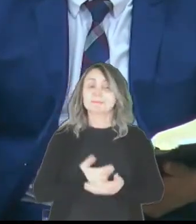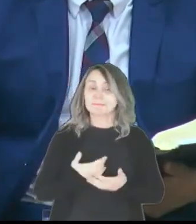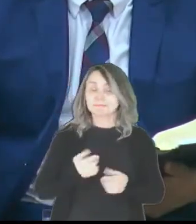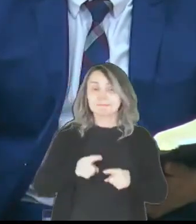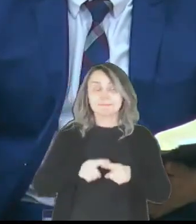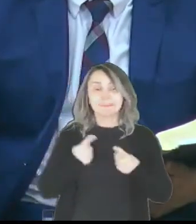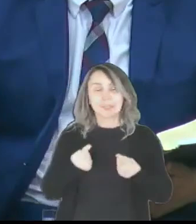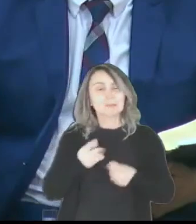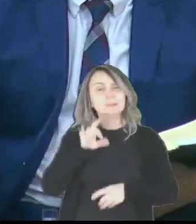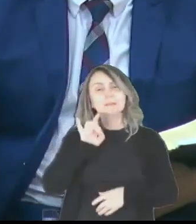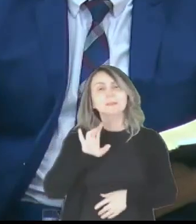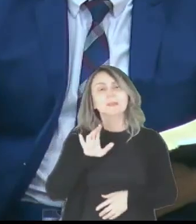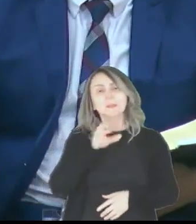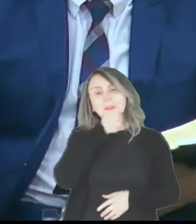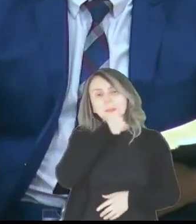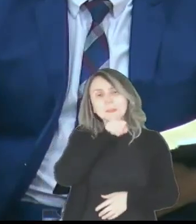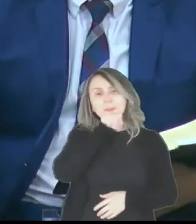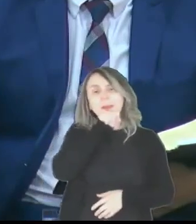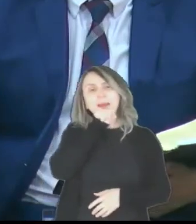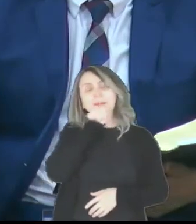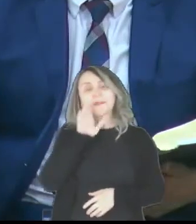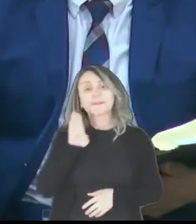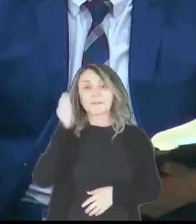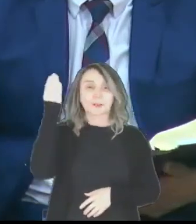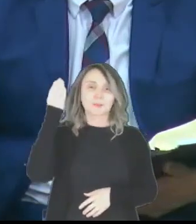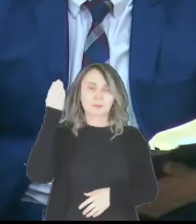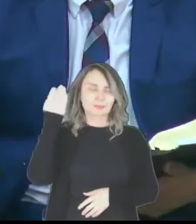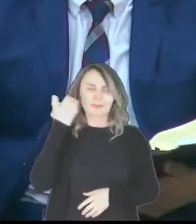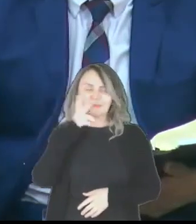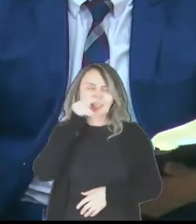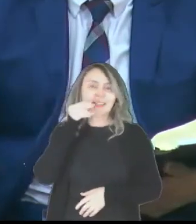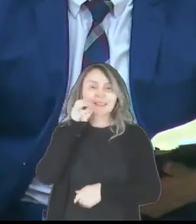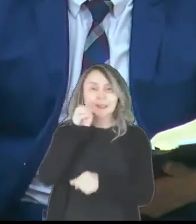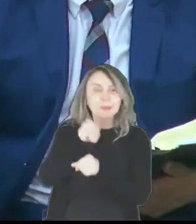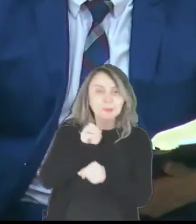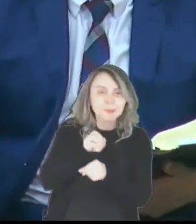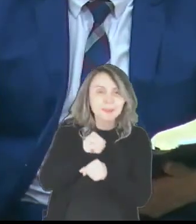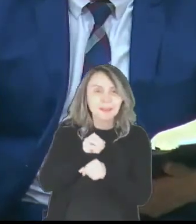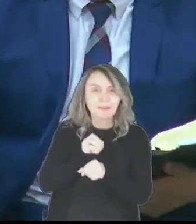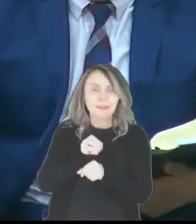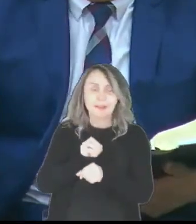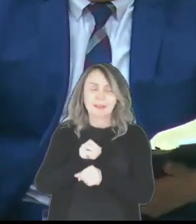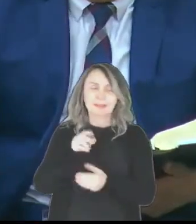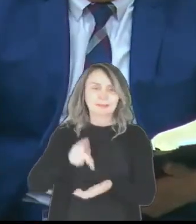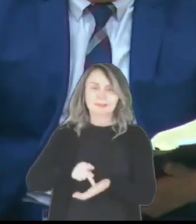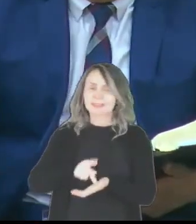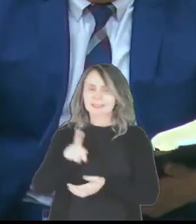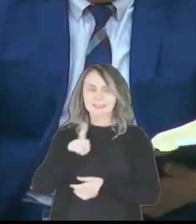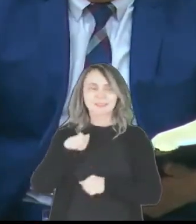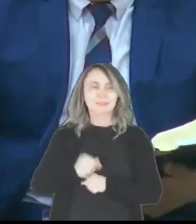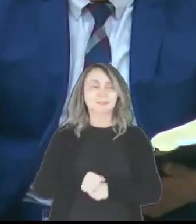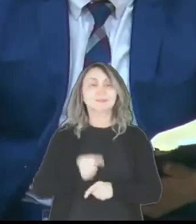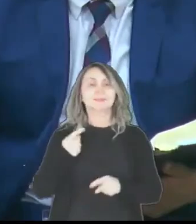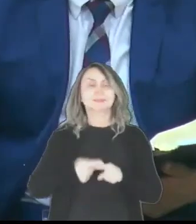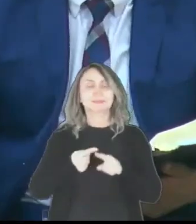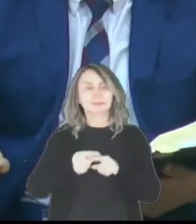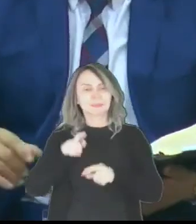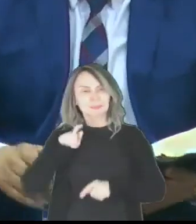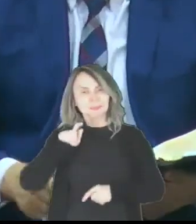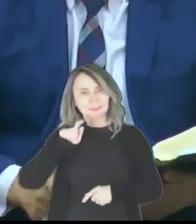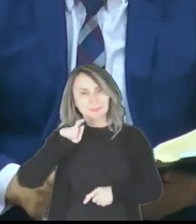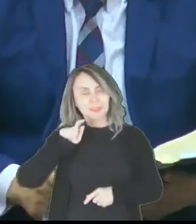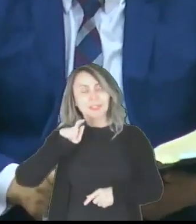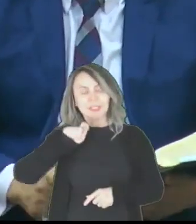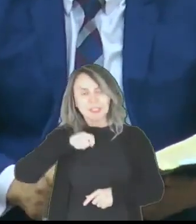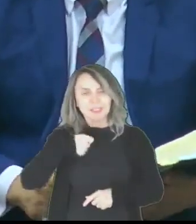que cuidava de Jesus, mas não foi ele que gerou Jesus, porque Jesus é o pão vivo que desceu